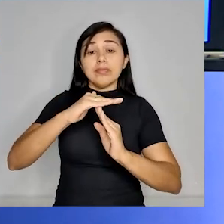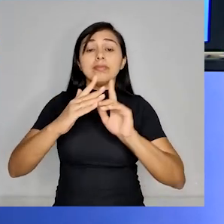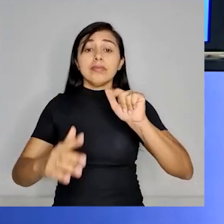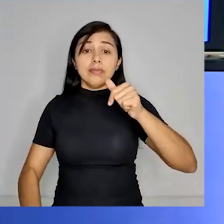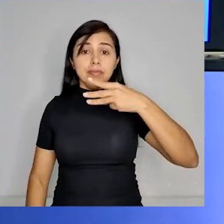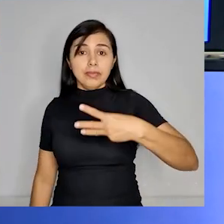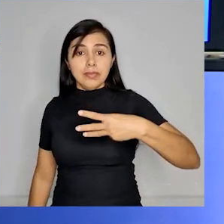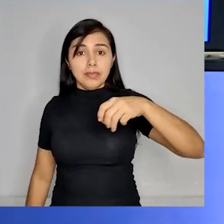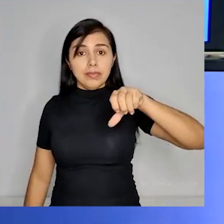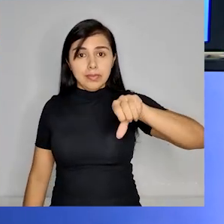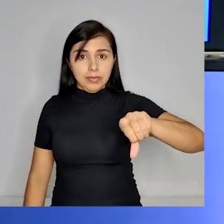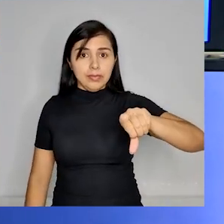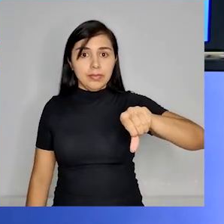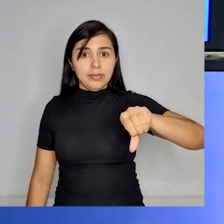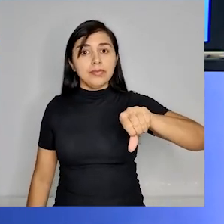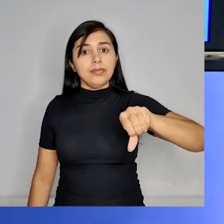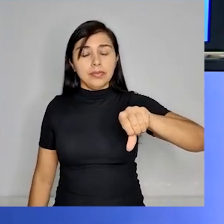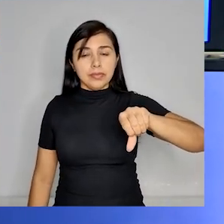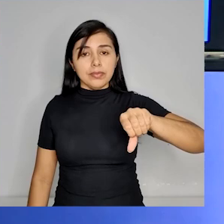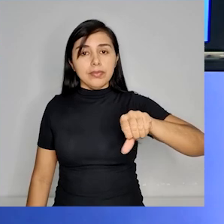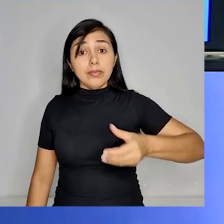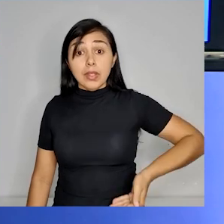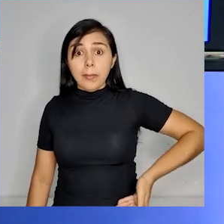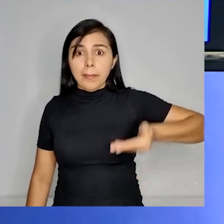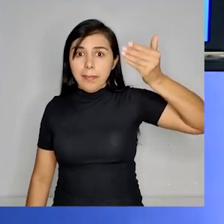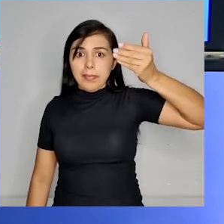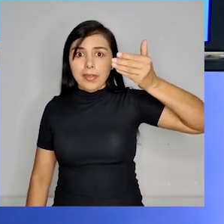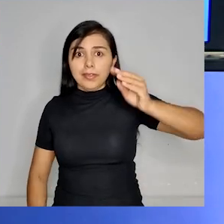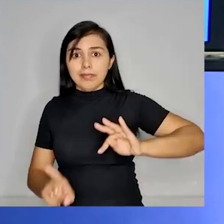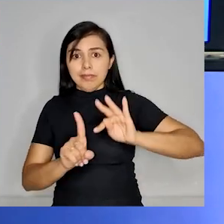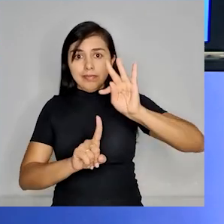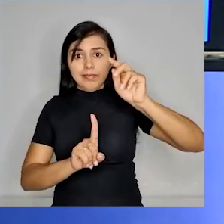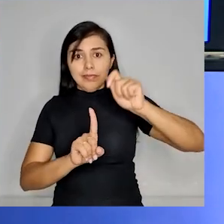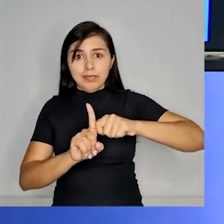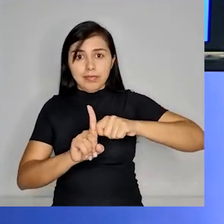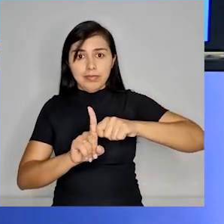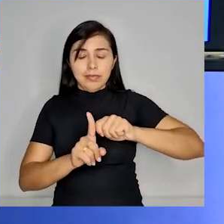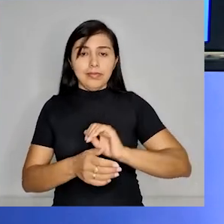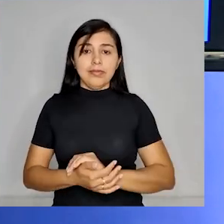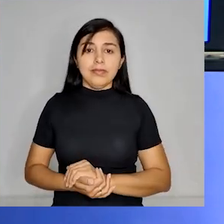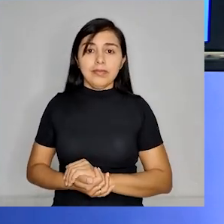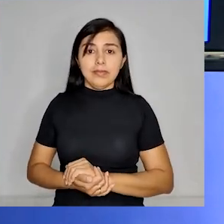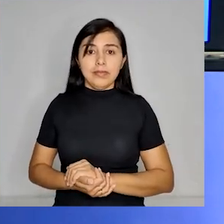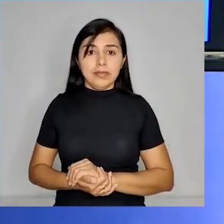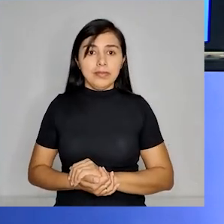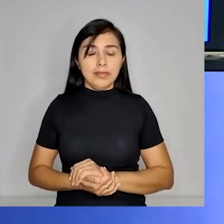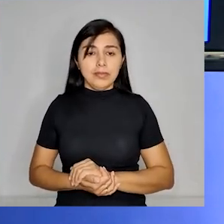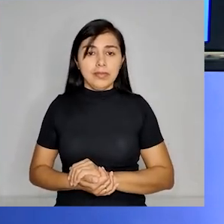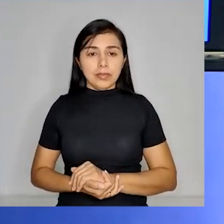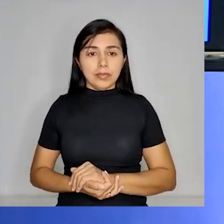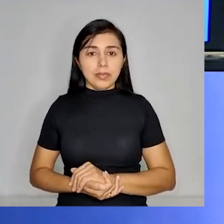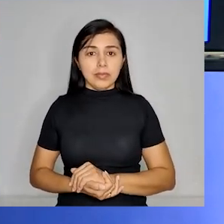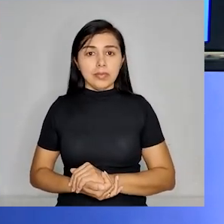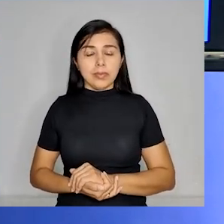máxima foi o 39. Então, 39 graus foi a maior temperatura do mês.